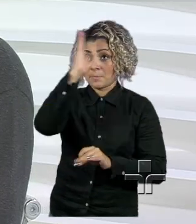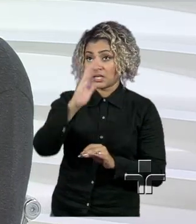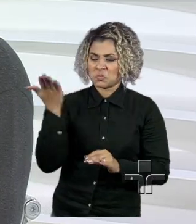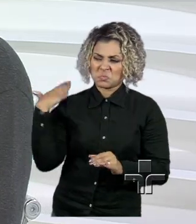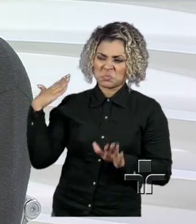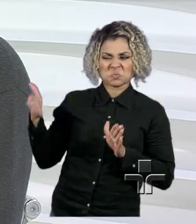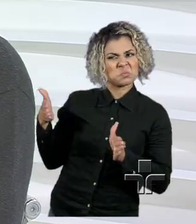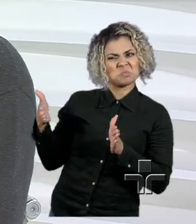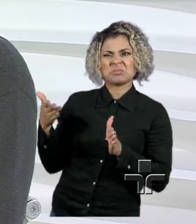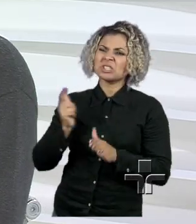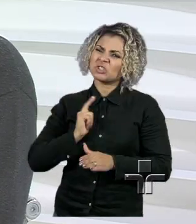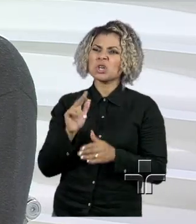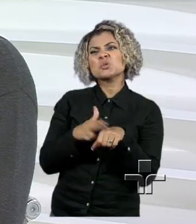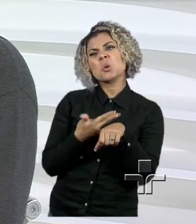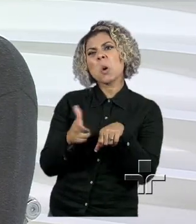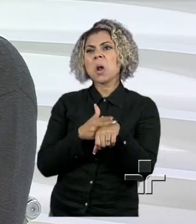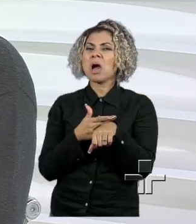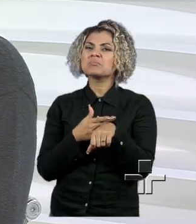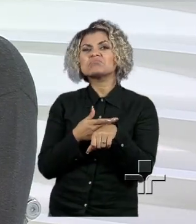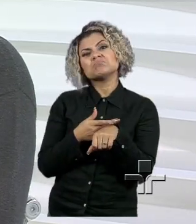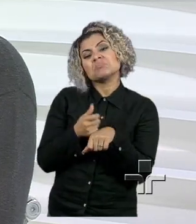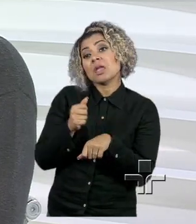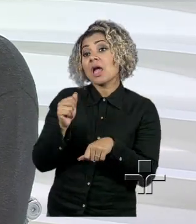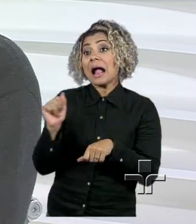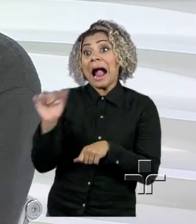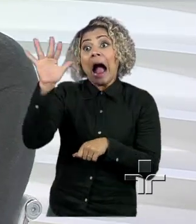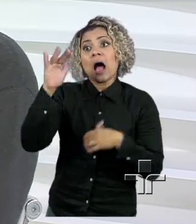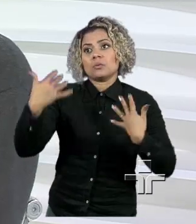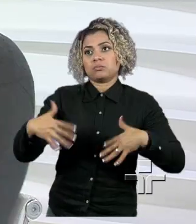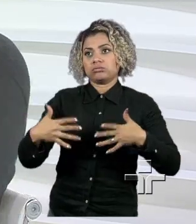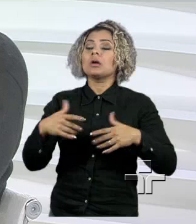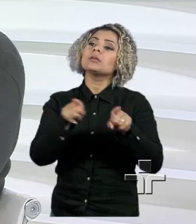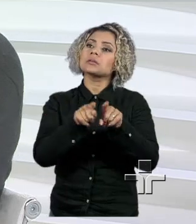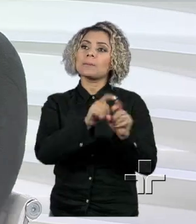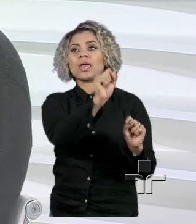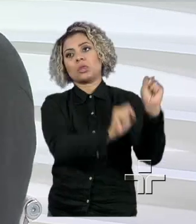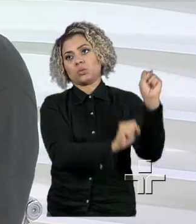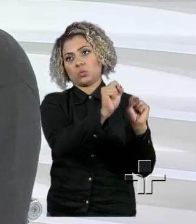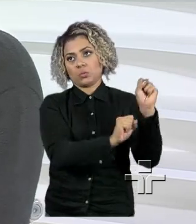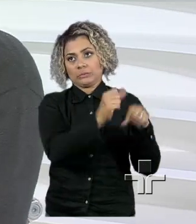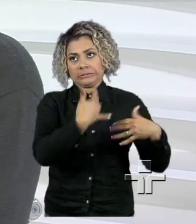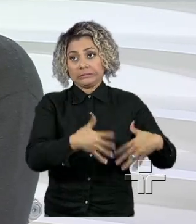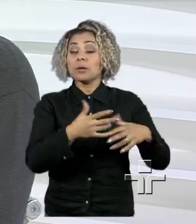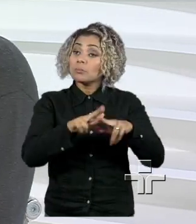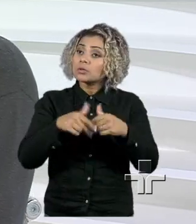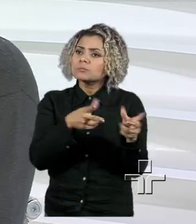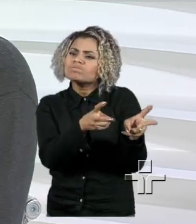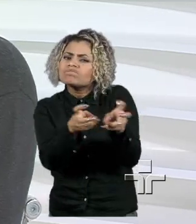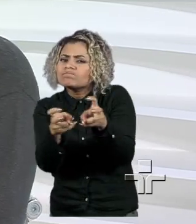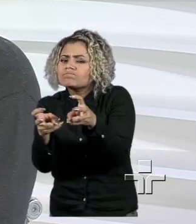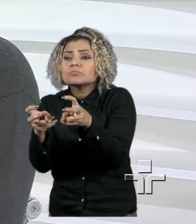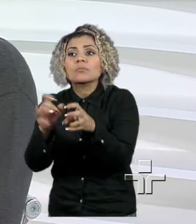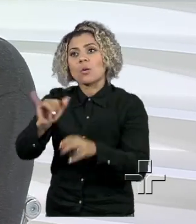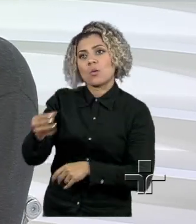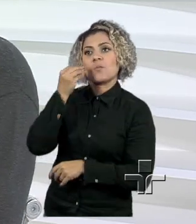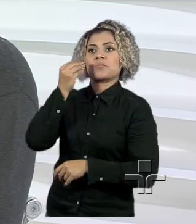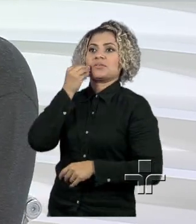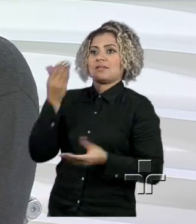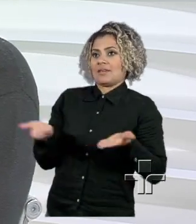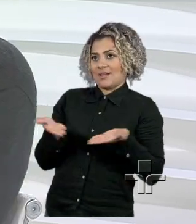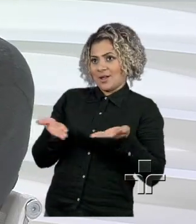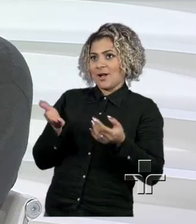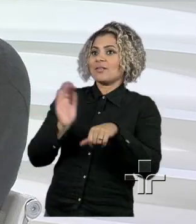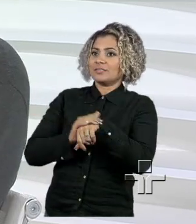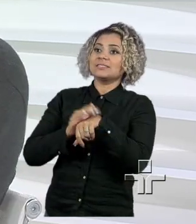época, existiam chocolates finos por um preço muito alto, chocolates industriais, e percebi que existia ali uma oportunidade.